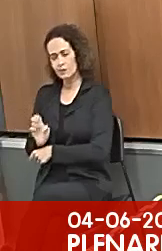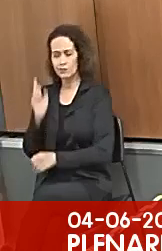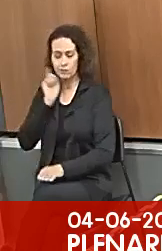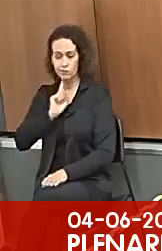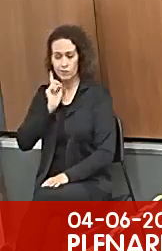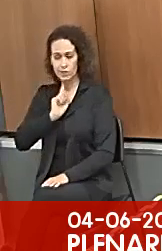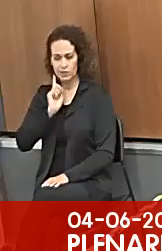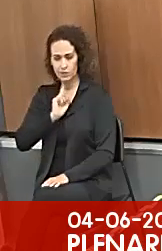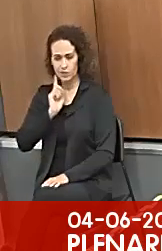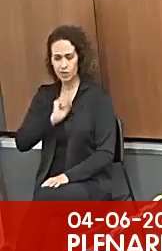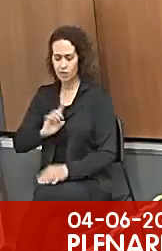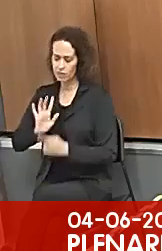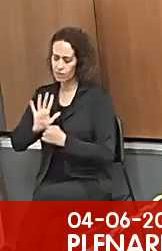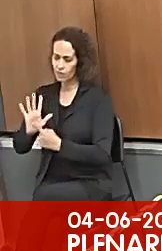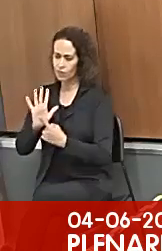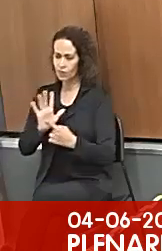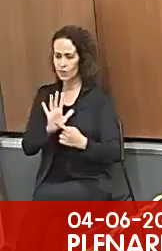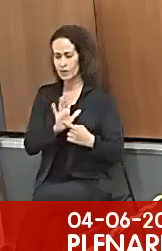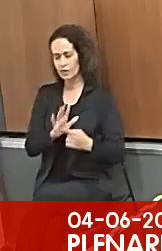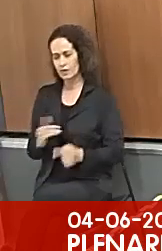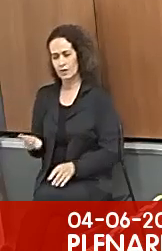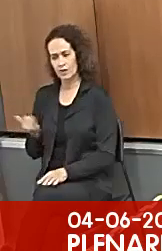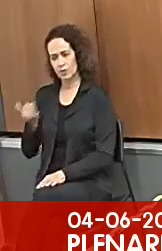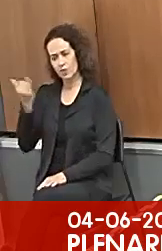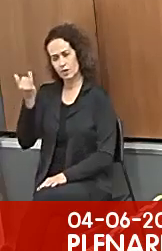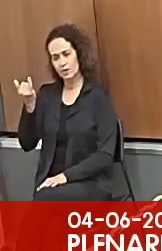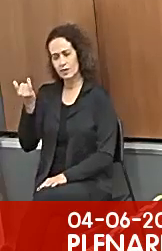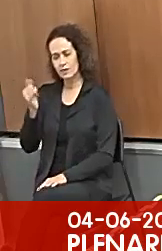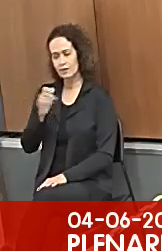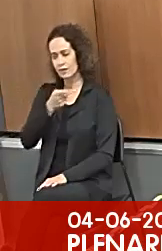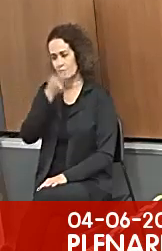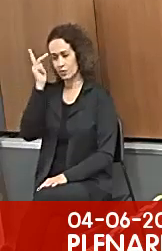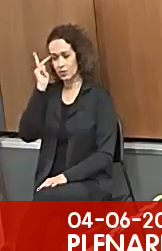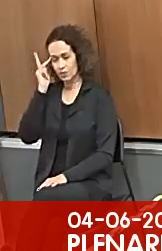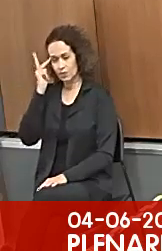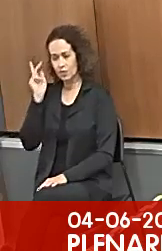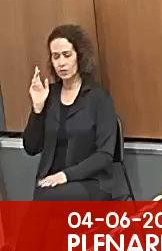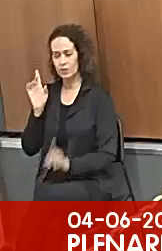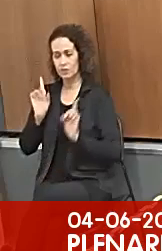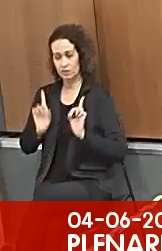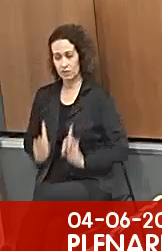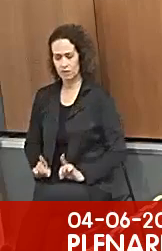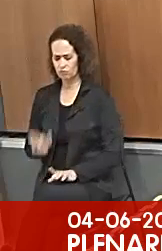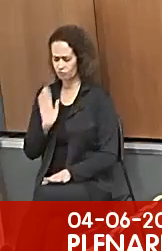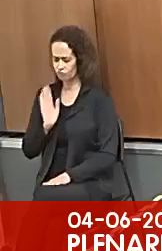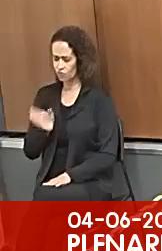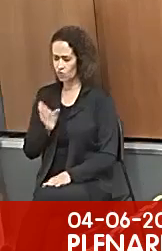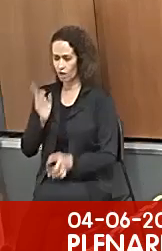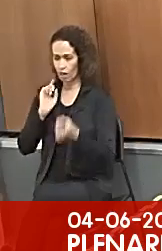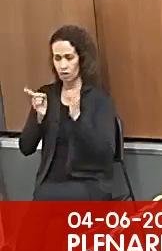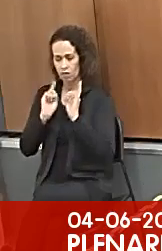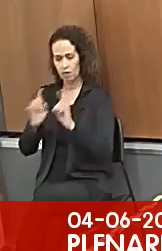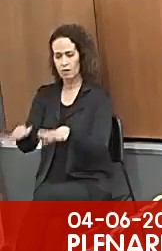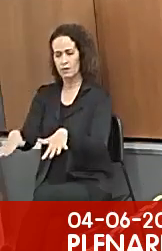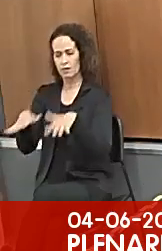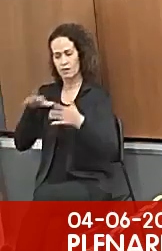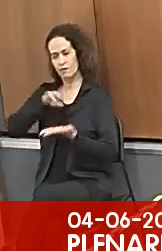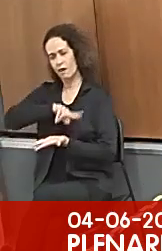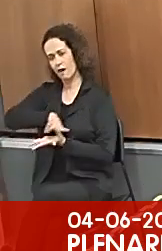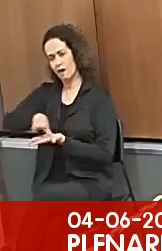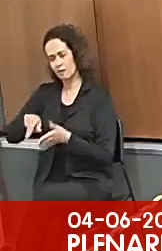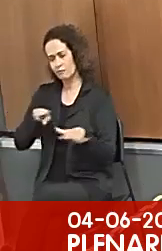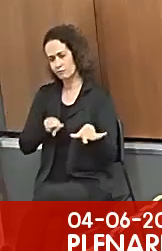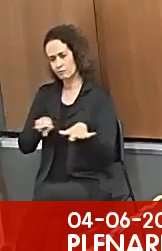levantando, empunhando a causa das pessoas com deficiência. Fizemos várias audiências aqui. Na Semana do